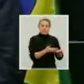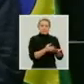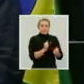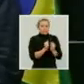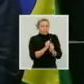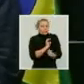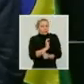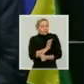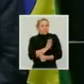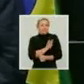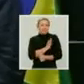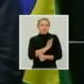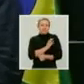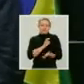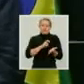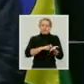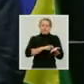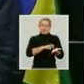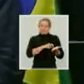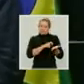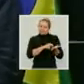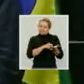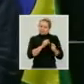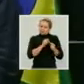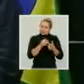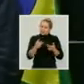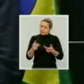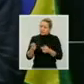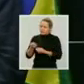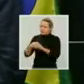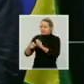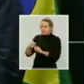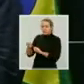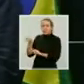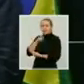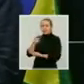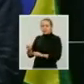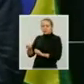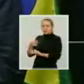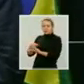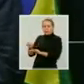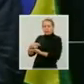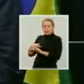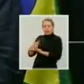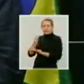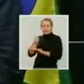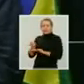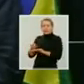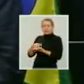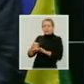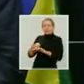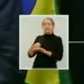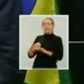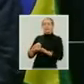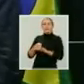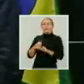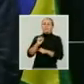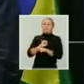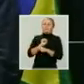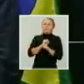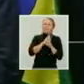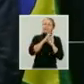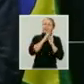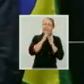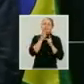coração. De manhã você faz alguma coisa para ganhar dinheiro, à tarde vamos fazer alguma coisa para a gente poder encostar a cabeça no